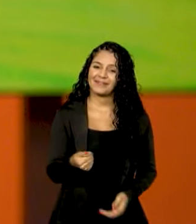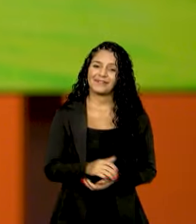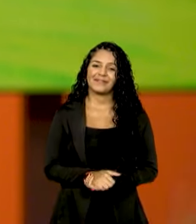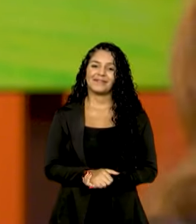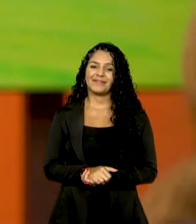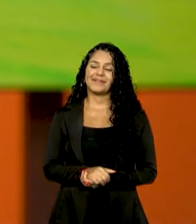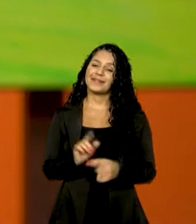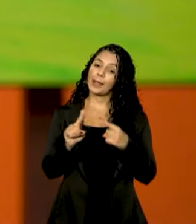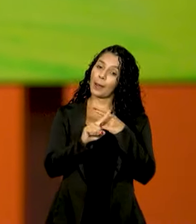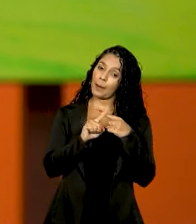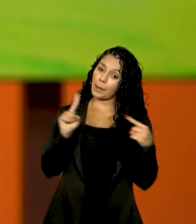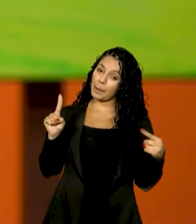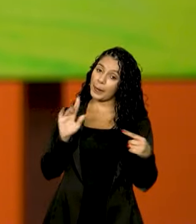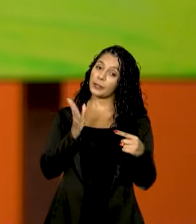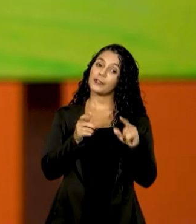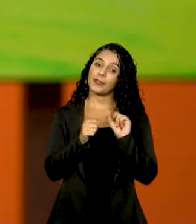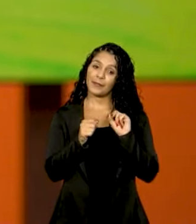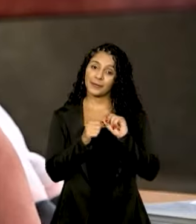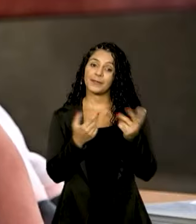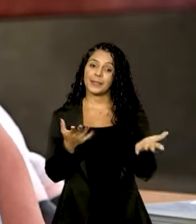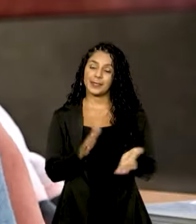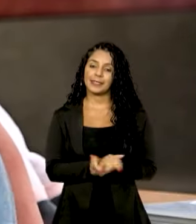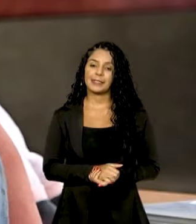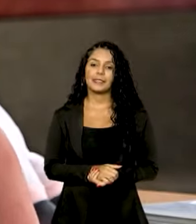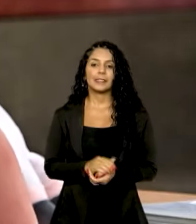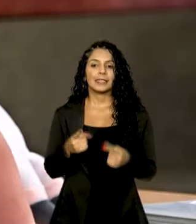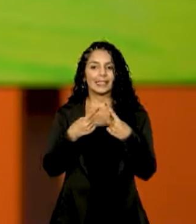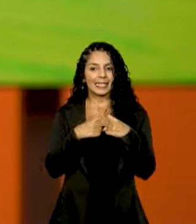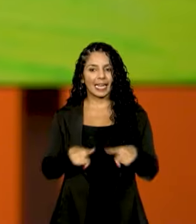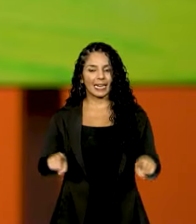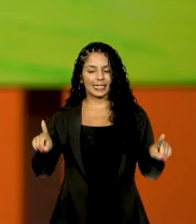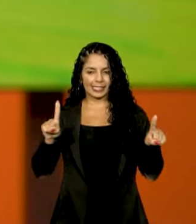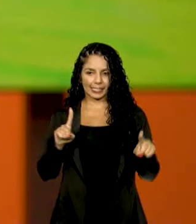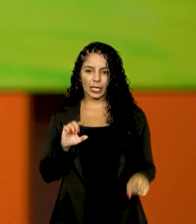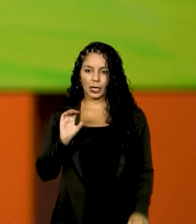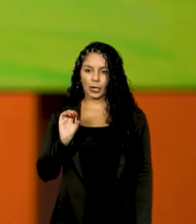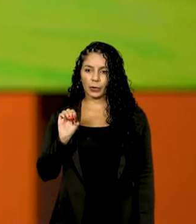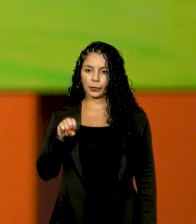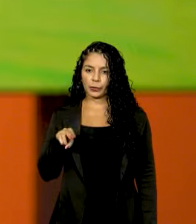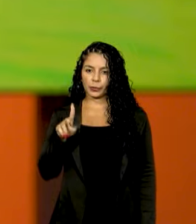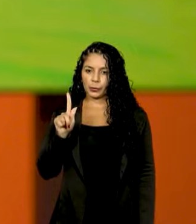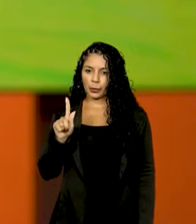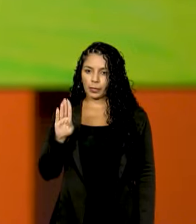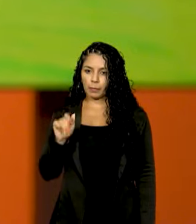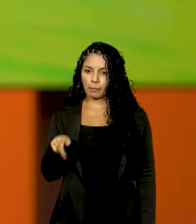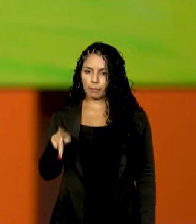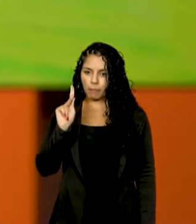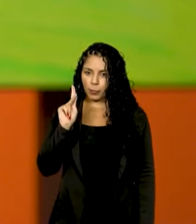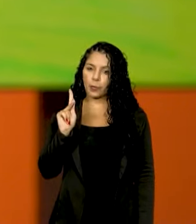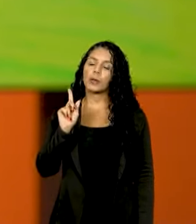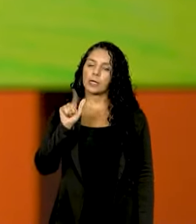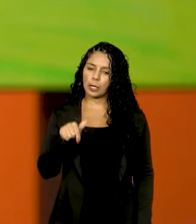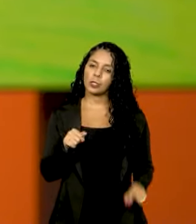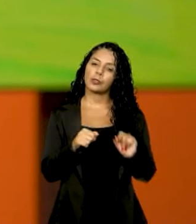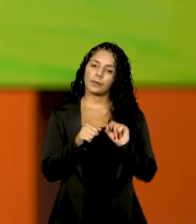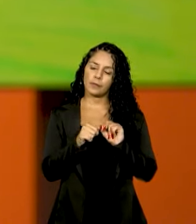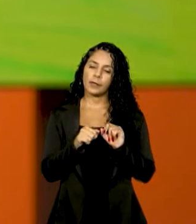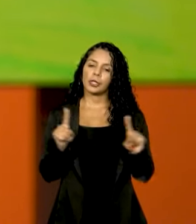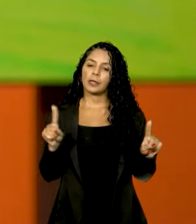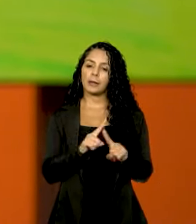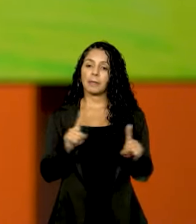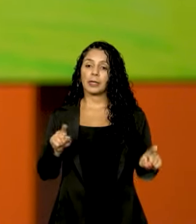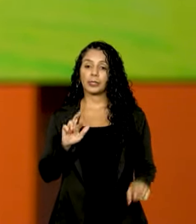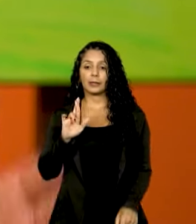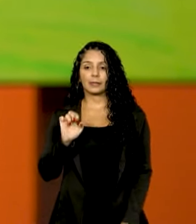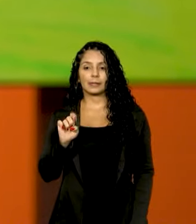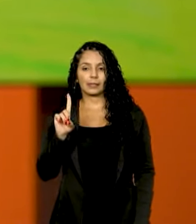É só uma parte do que eu já fiz, né? Você está lançando esse book, Bia? Sim. A gente conseguiu fazer com o maestro Ricardo Gili,